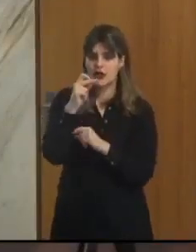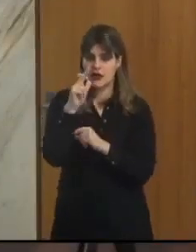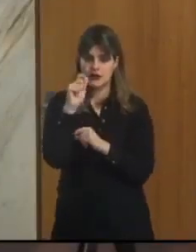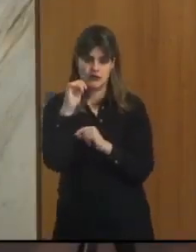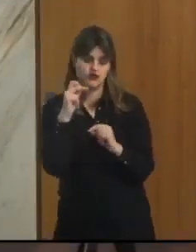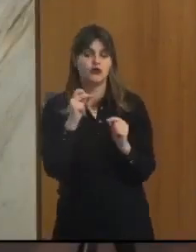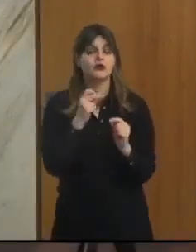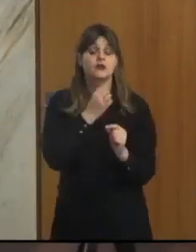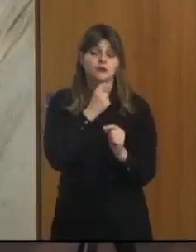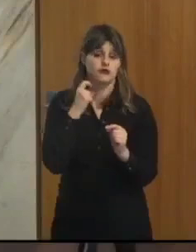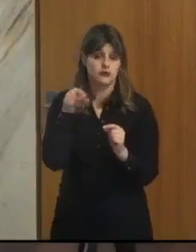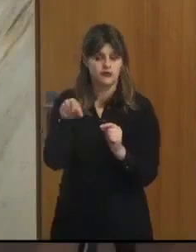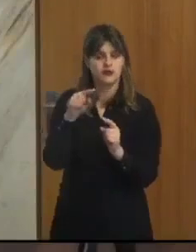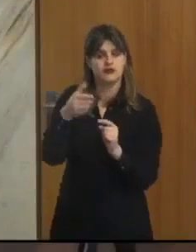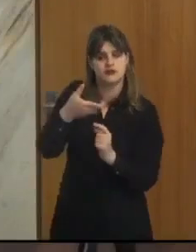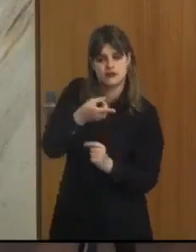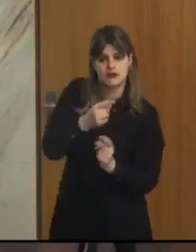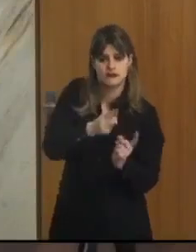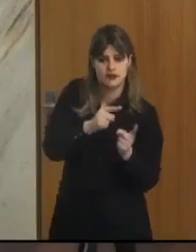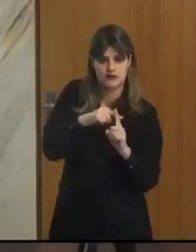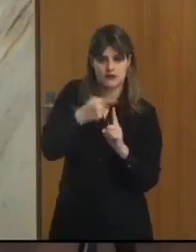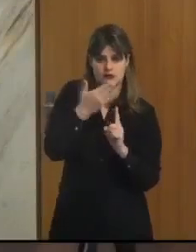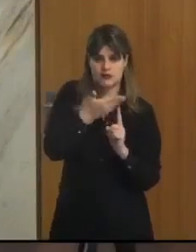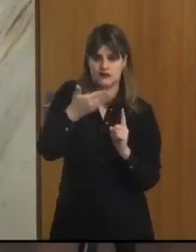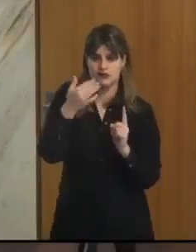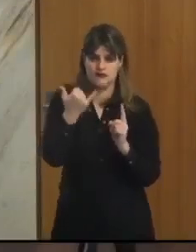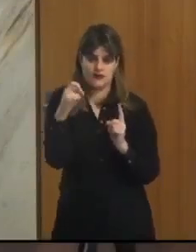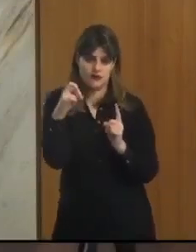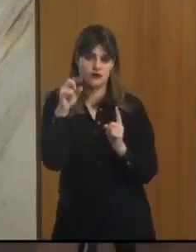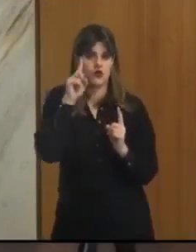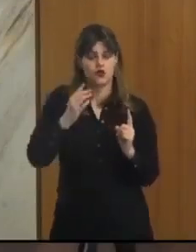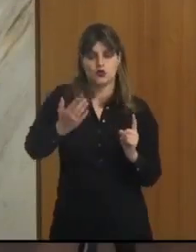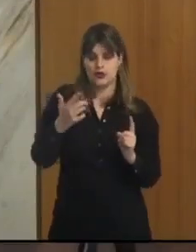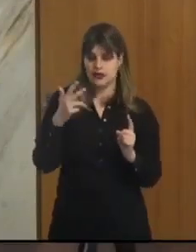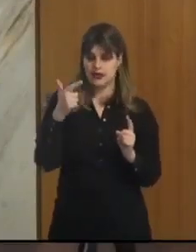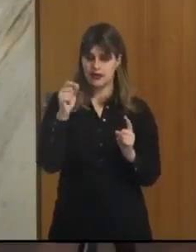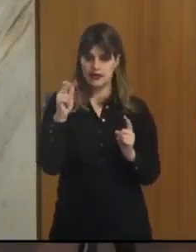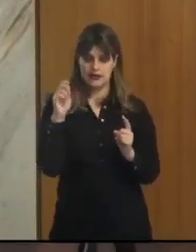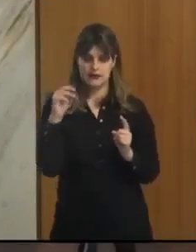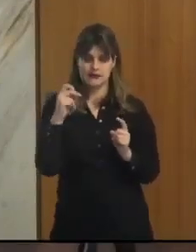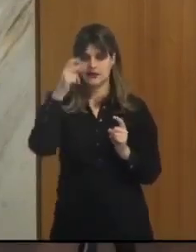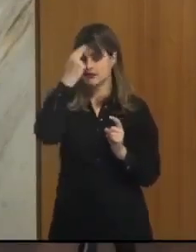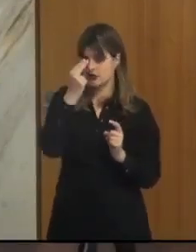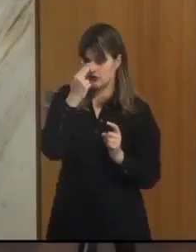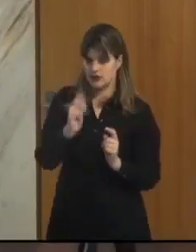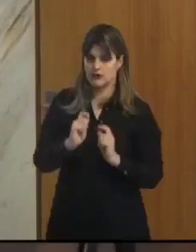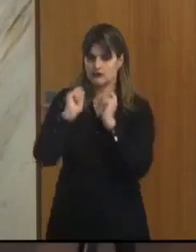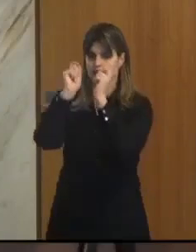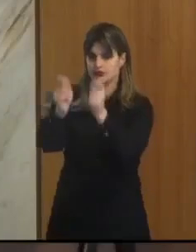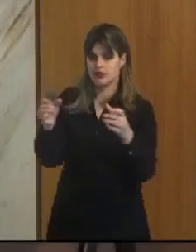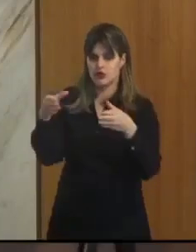e a 19 de março de 1128 Dona Teresa doou o castelo de Sor aos